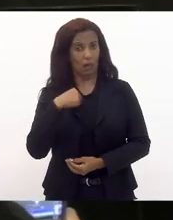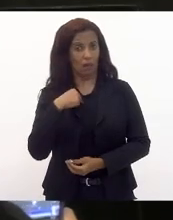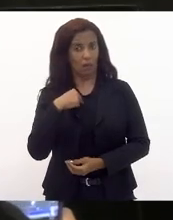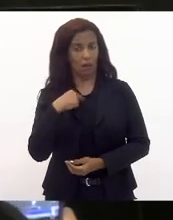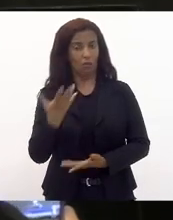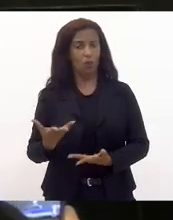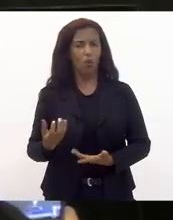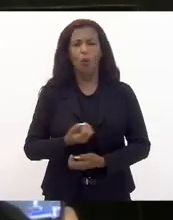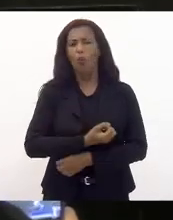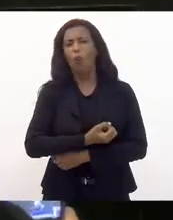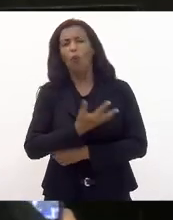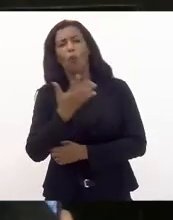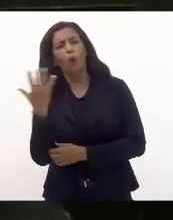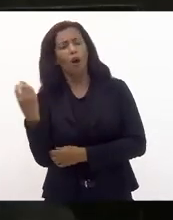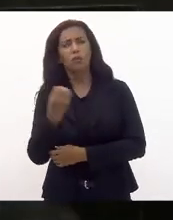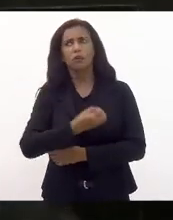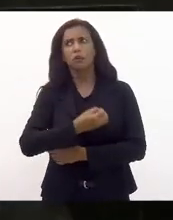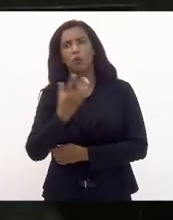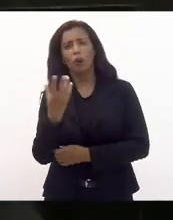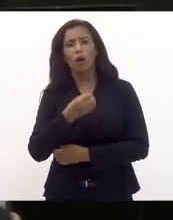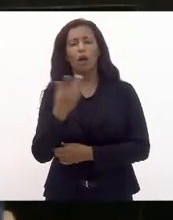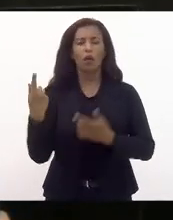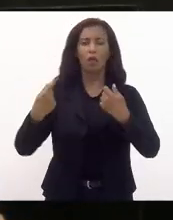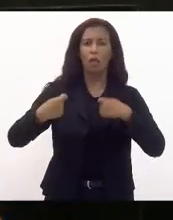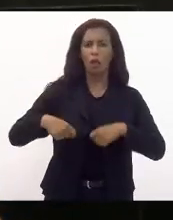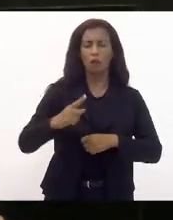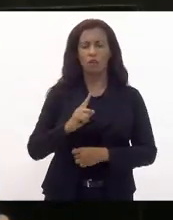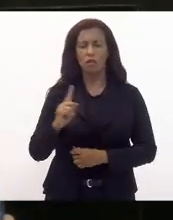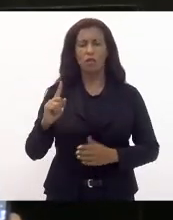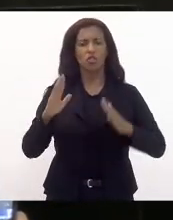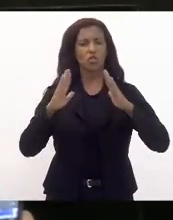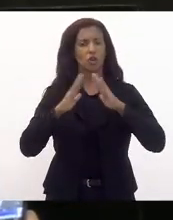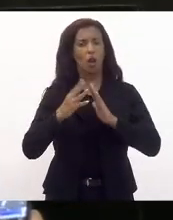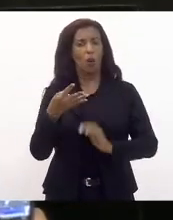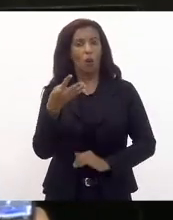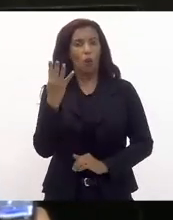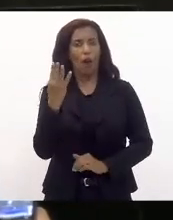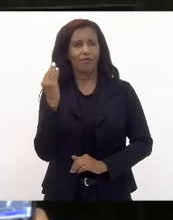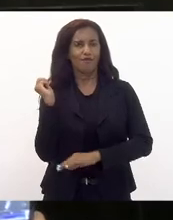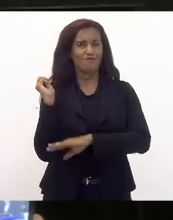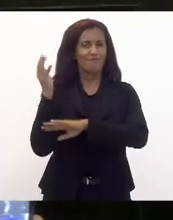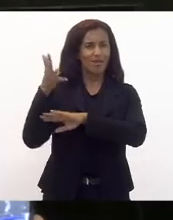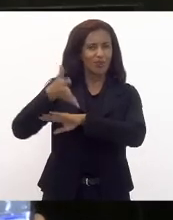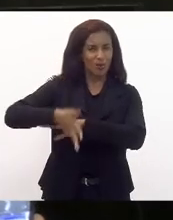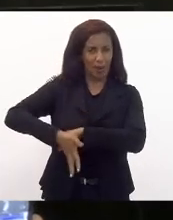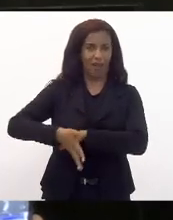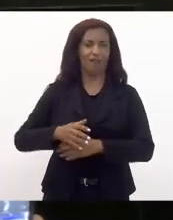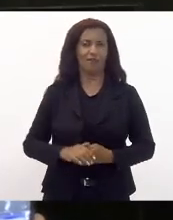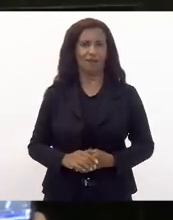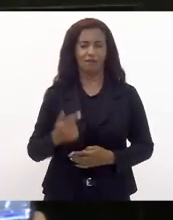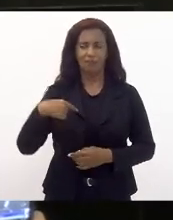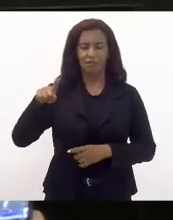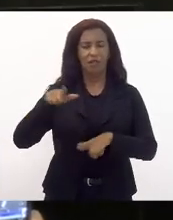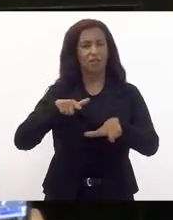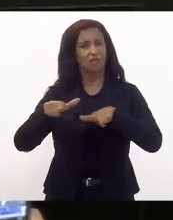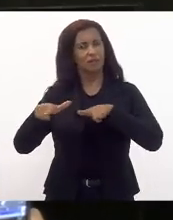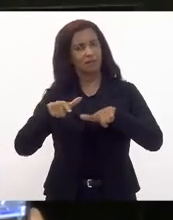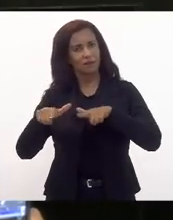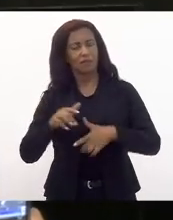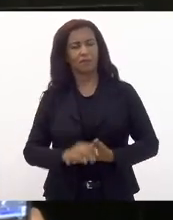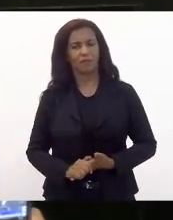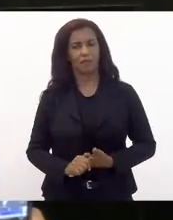exército quantas vezes eu precisei sair de casa 4 e 6 da manhã Oi tia Ju para ir trabalhar